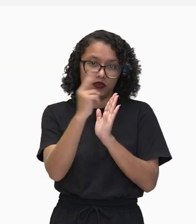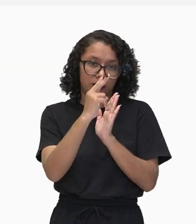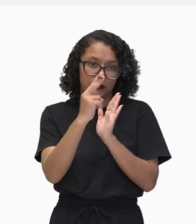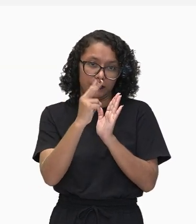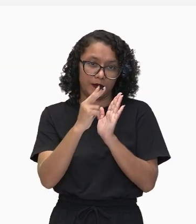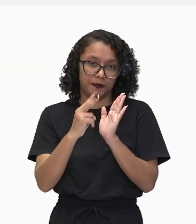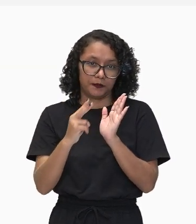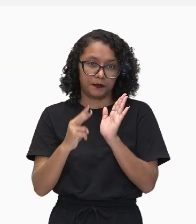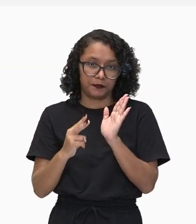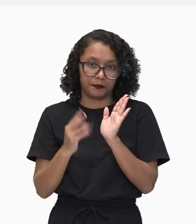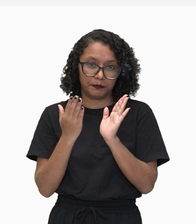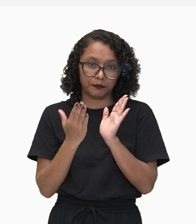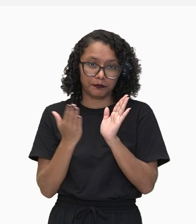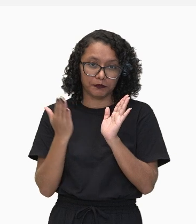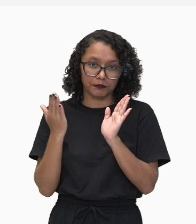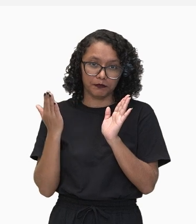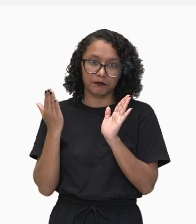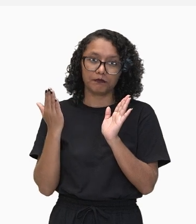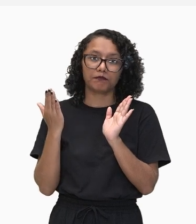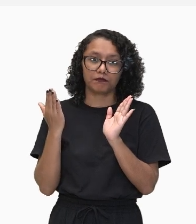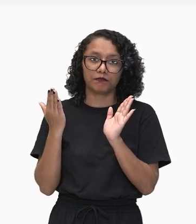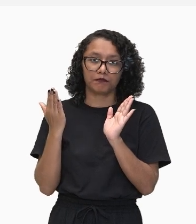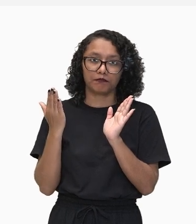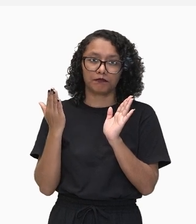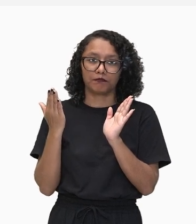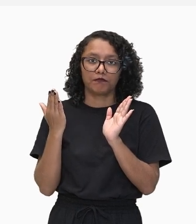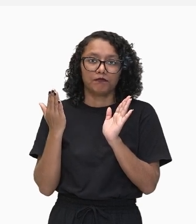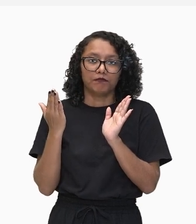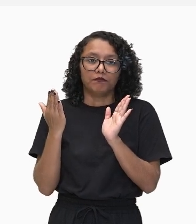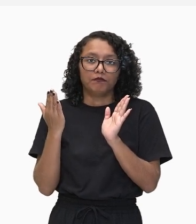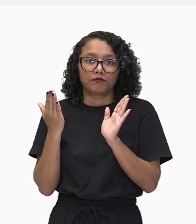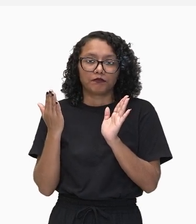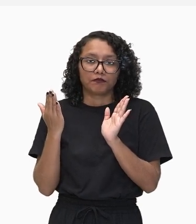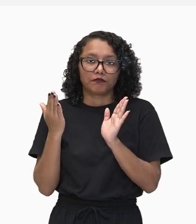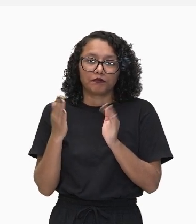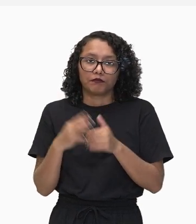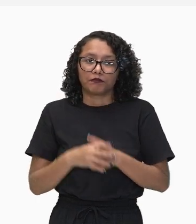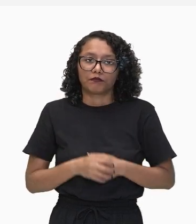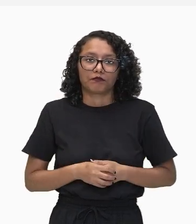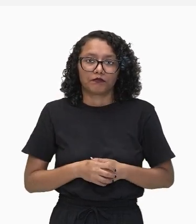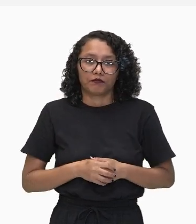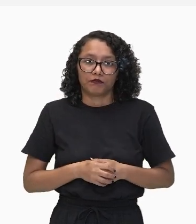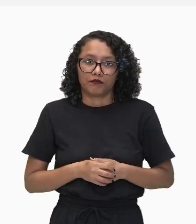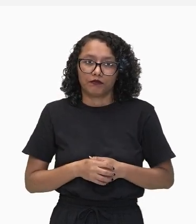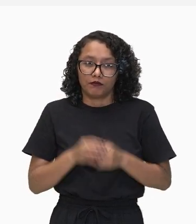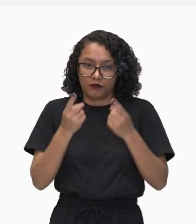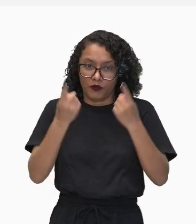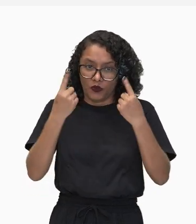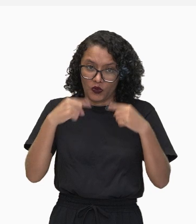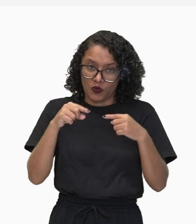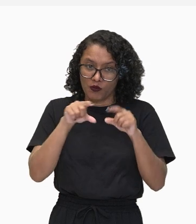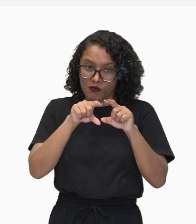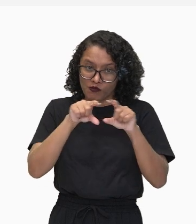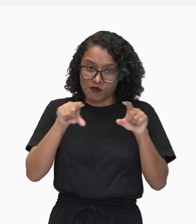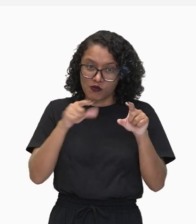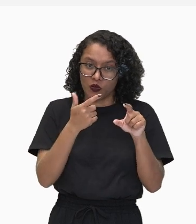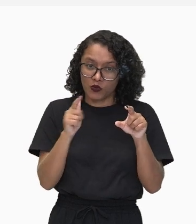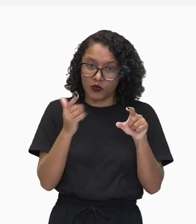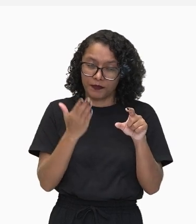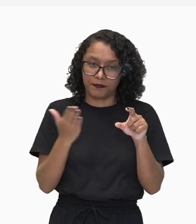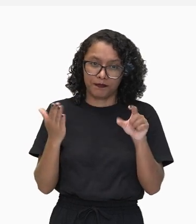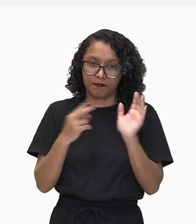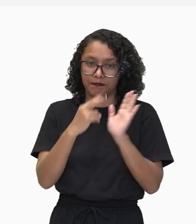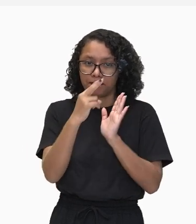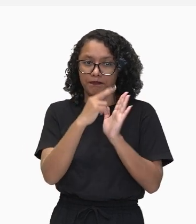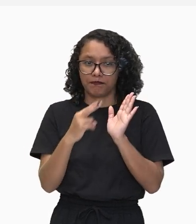Aflora uma linguagem, defloramentos, um inauguramento de falas, coisa tão velha como andar a